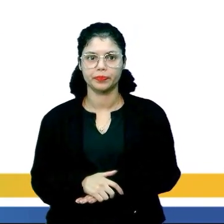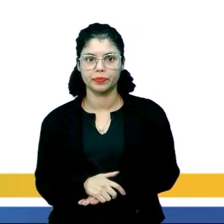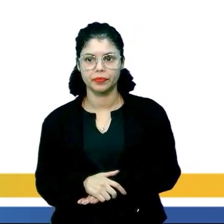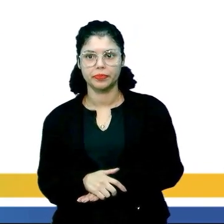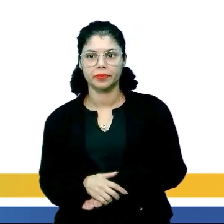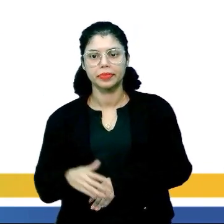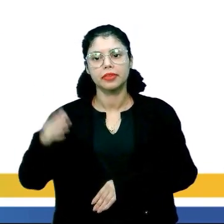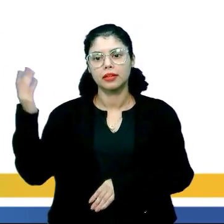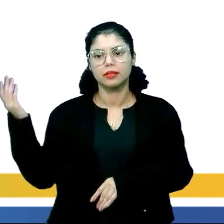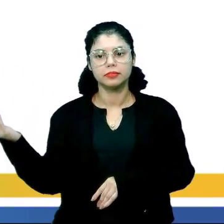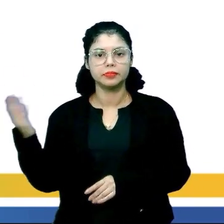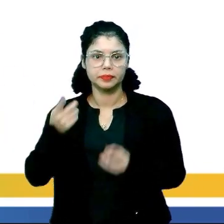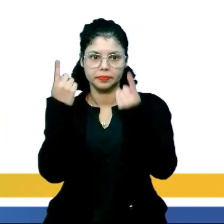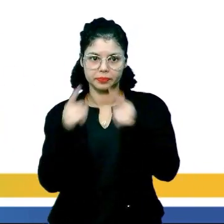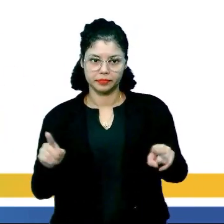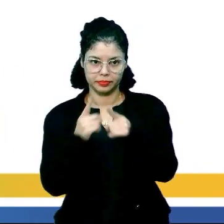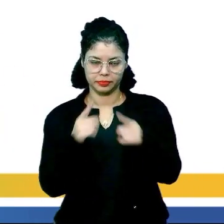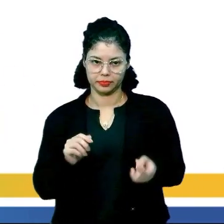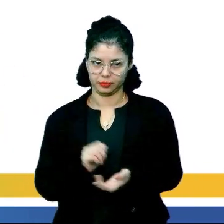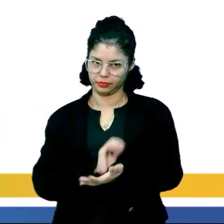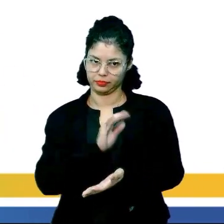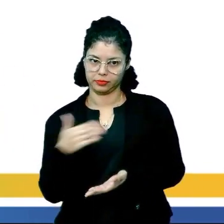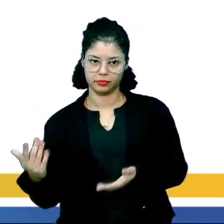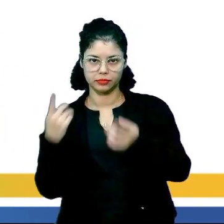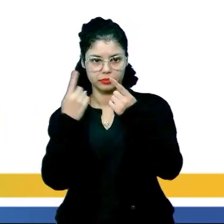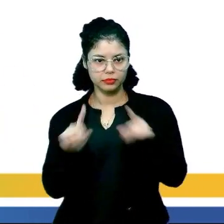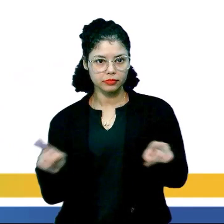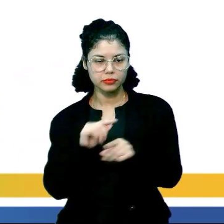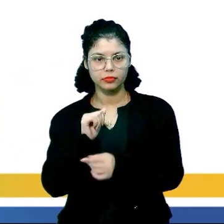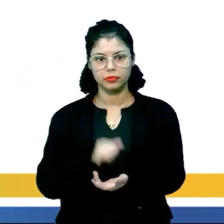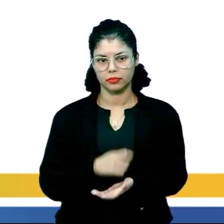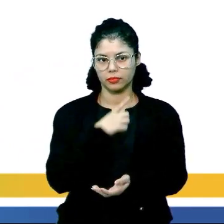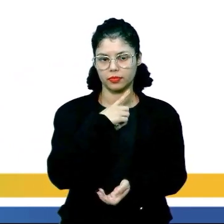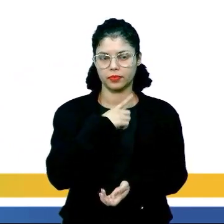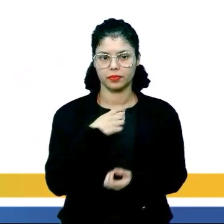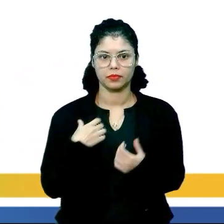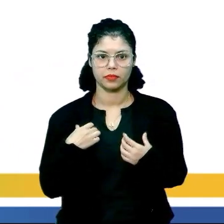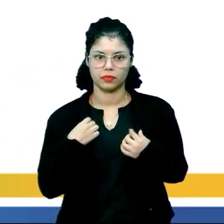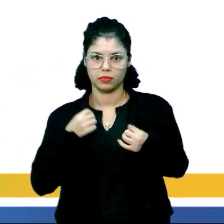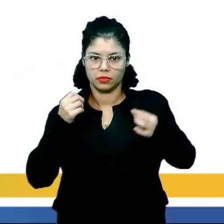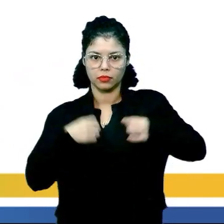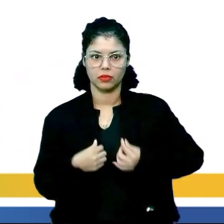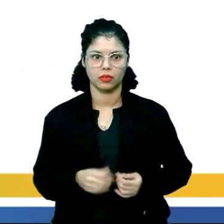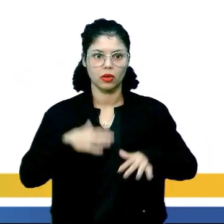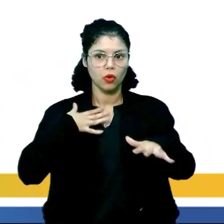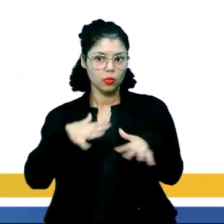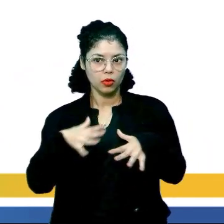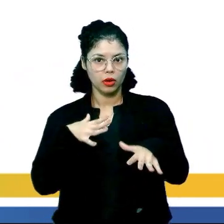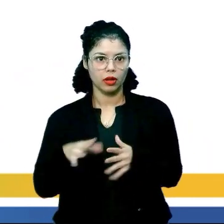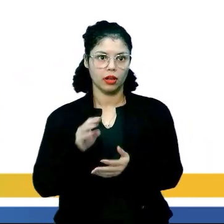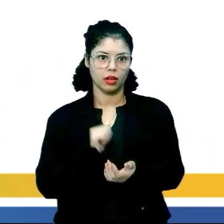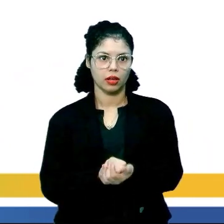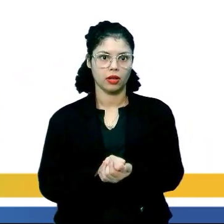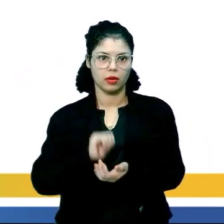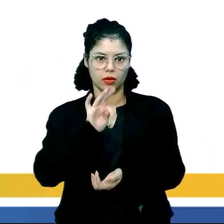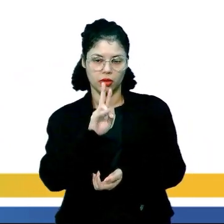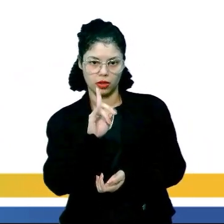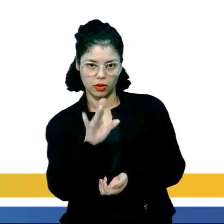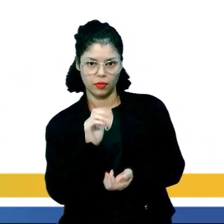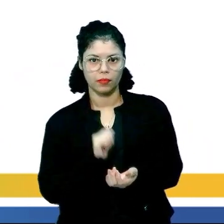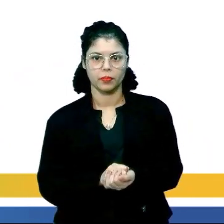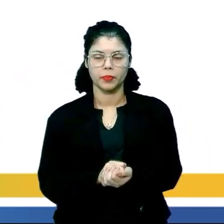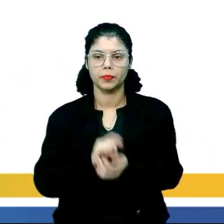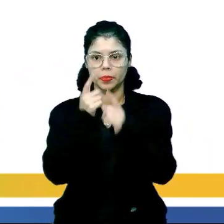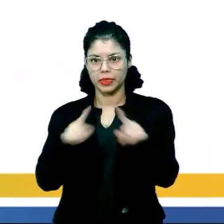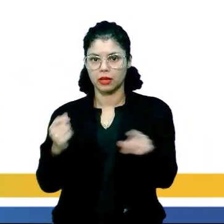Agora, a música. Então, quanto à música, nós vamos ter aí, por exemplo, o movimento dos Beatles, dos Rolling Stones, que